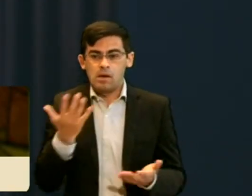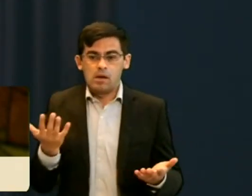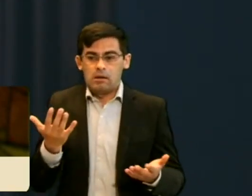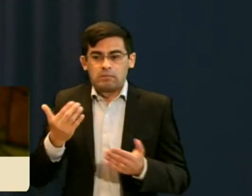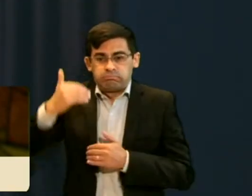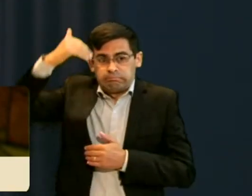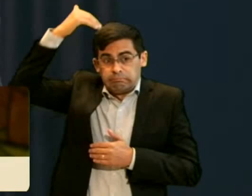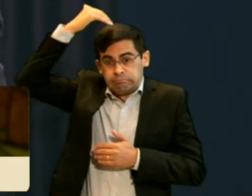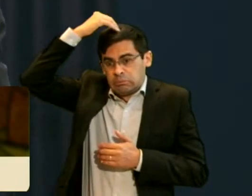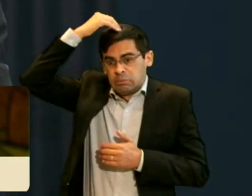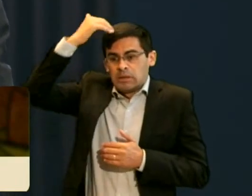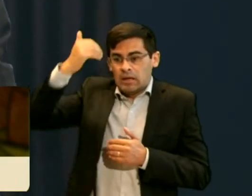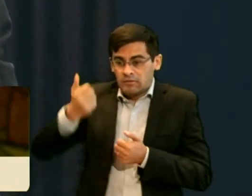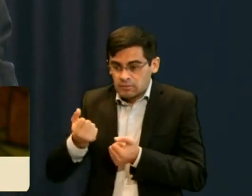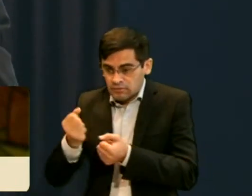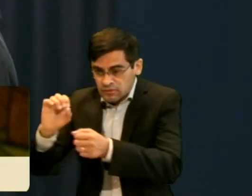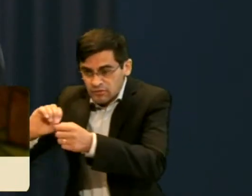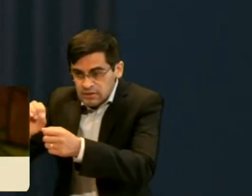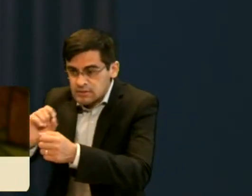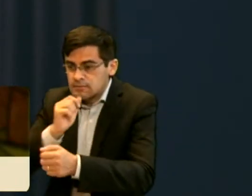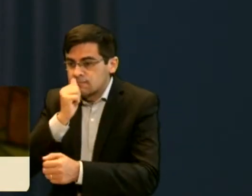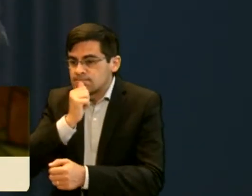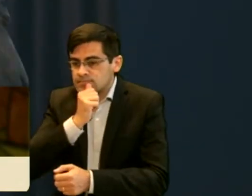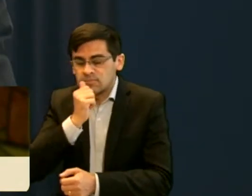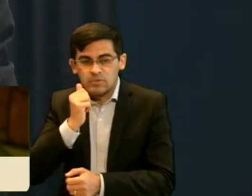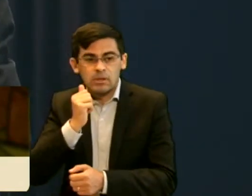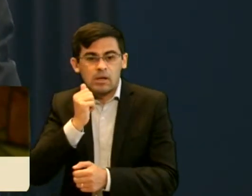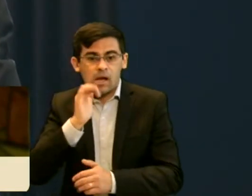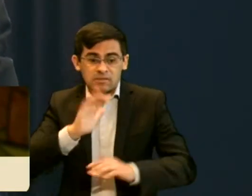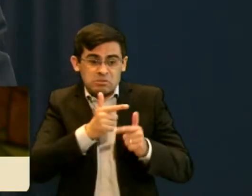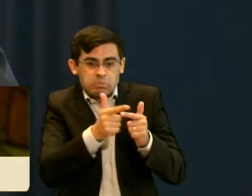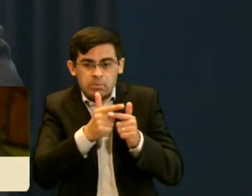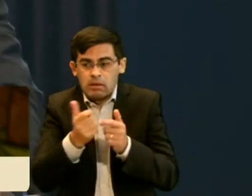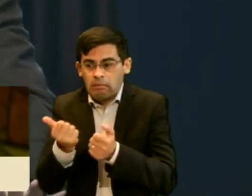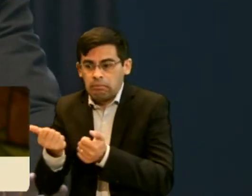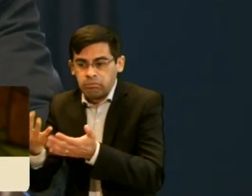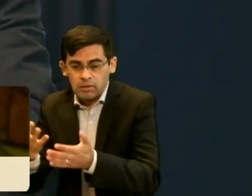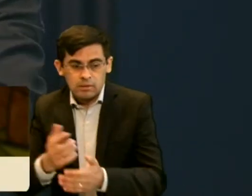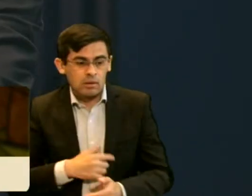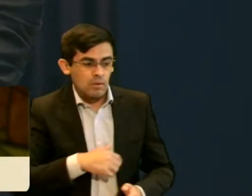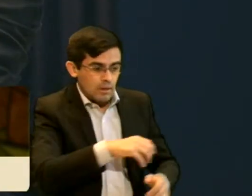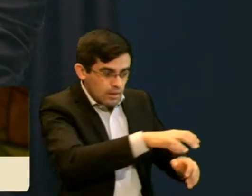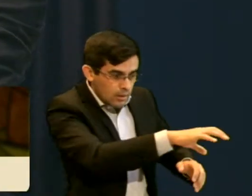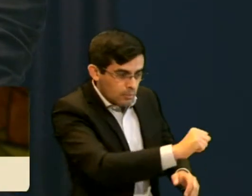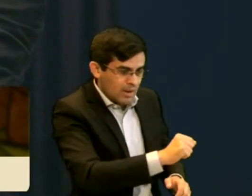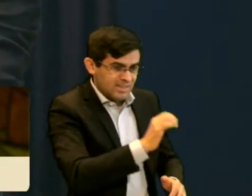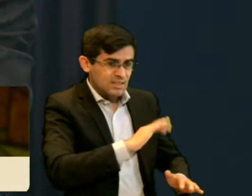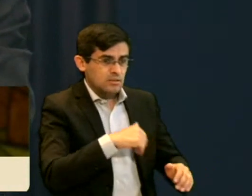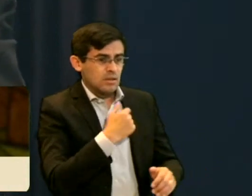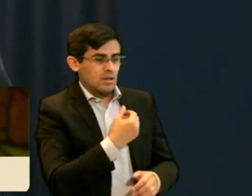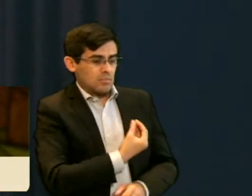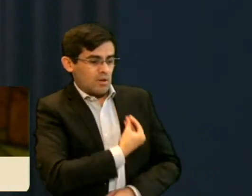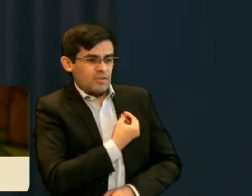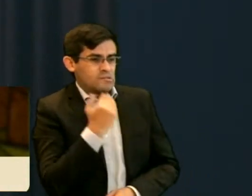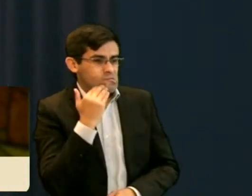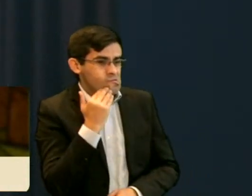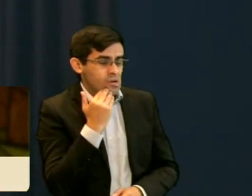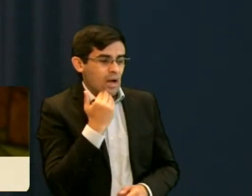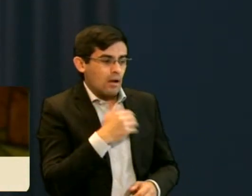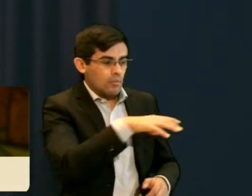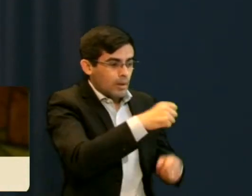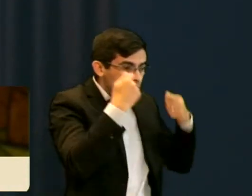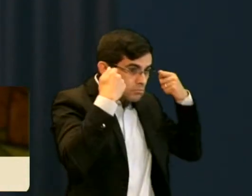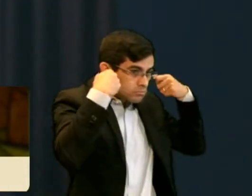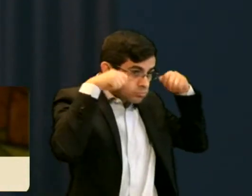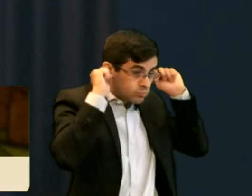isentar da culpa, resolver um problema. Então eu peco, eu tenho uma vida errada, mas eu vou lá e entrego o